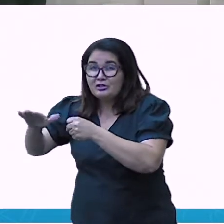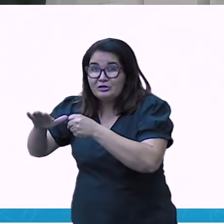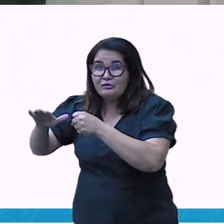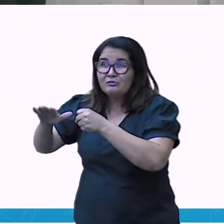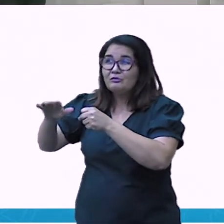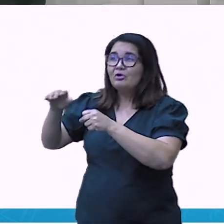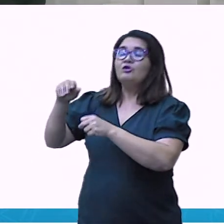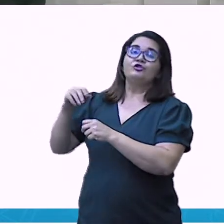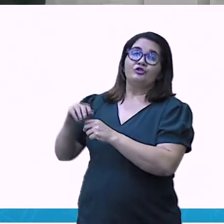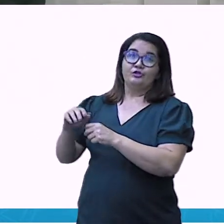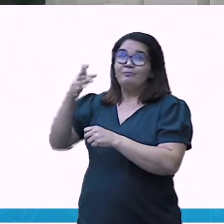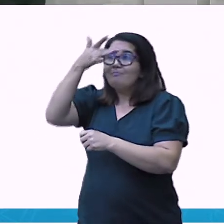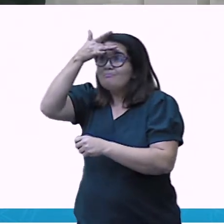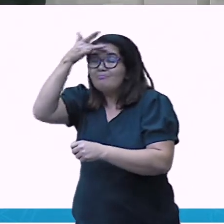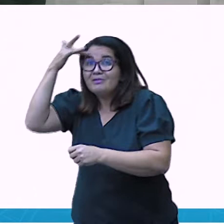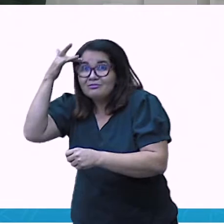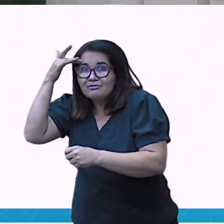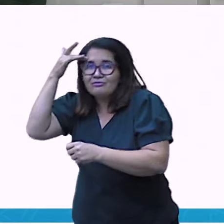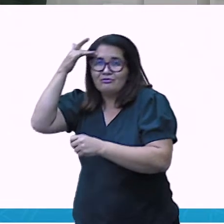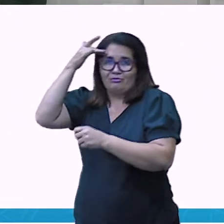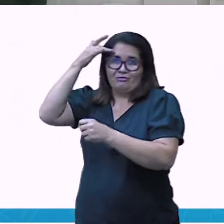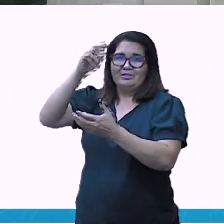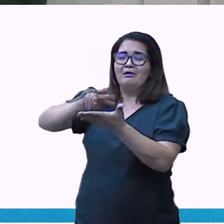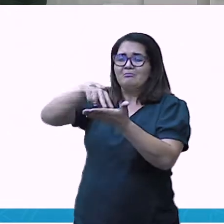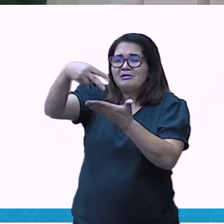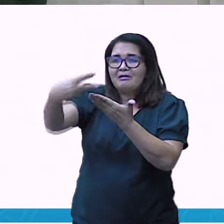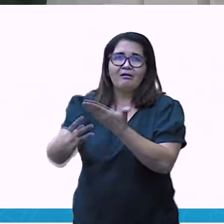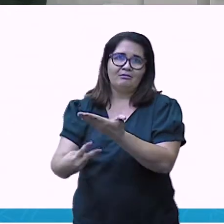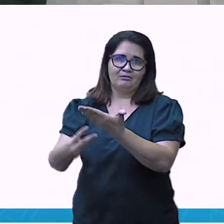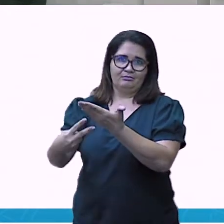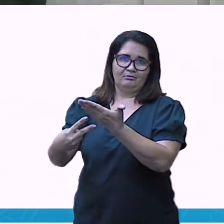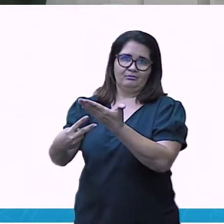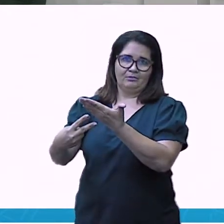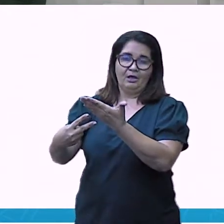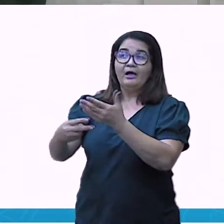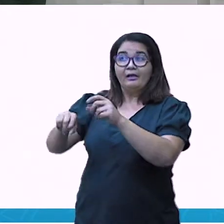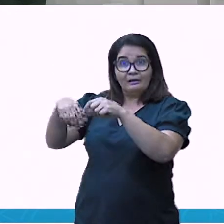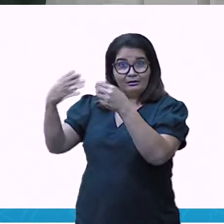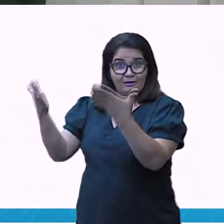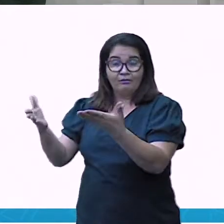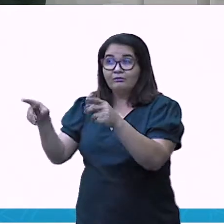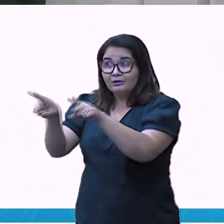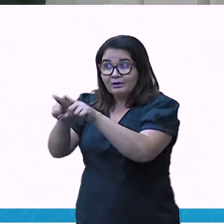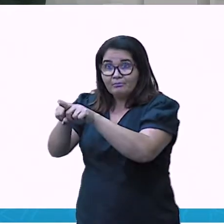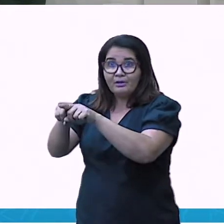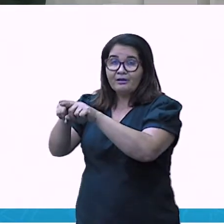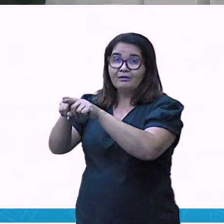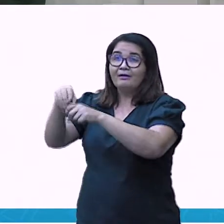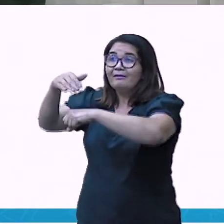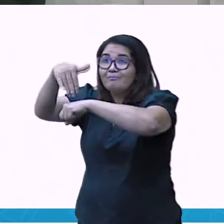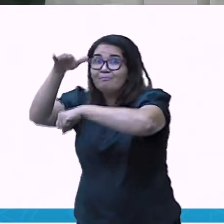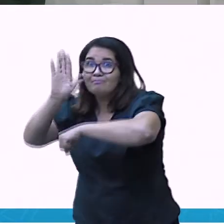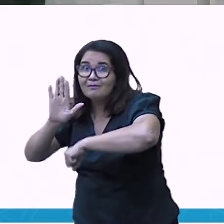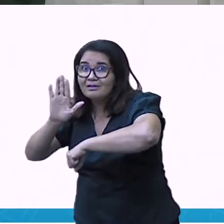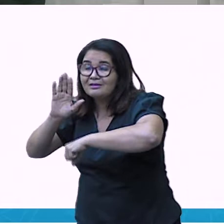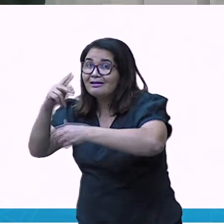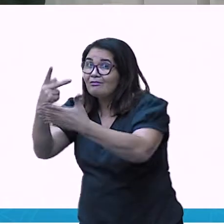com pessoas com mais de 60 anos. E essas lesões, elas acontecem dentro de